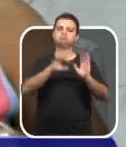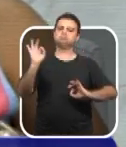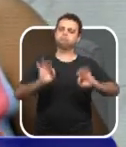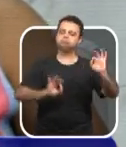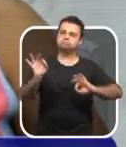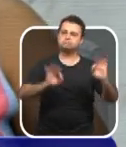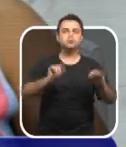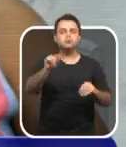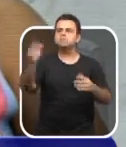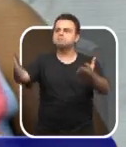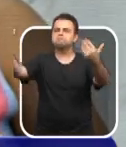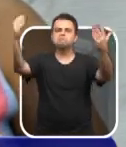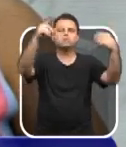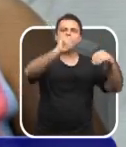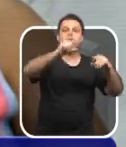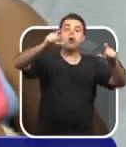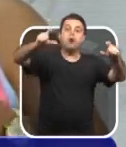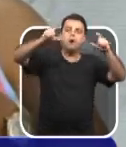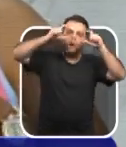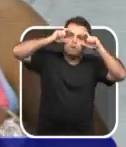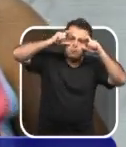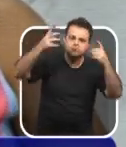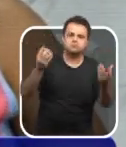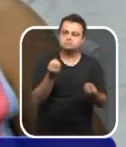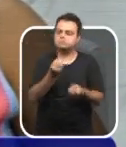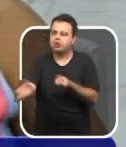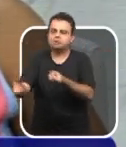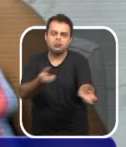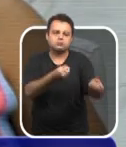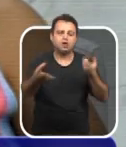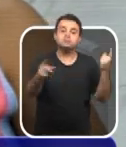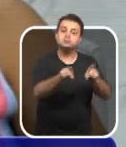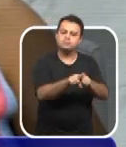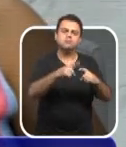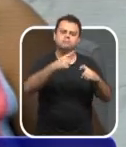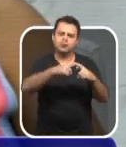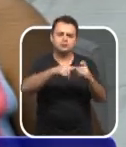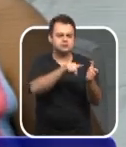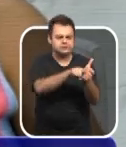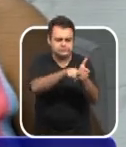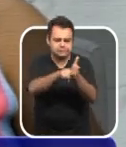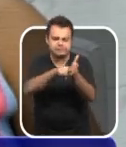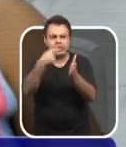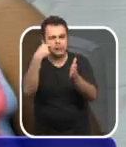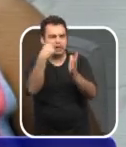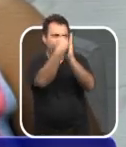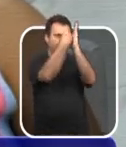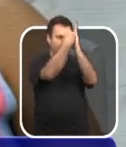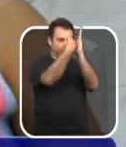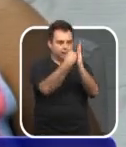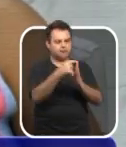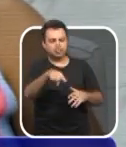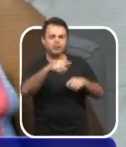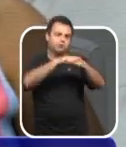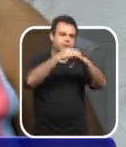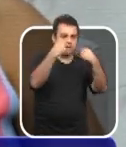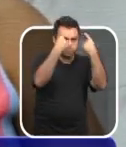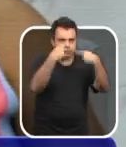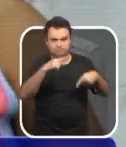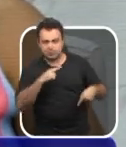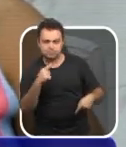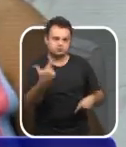que apadrinhem o óculos dessas crianças. Esses exames têm que ser realizado, para a gente dar qualidade de vida para a criança